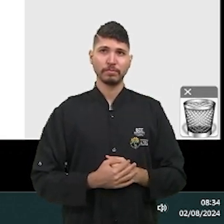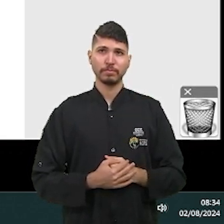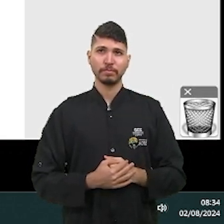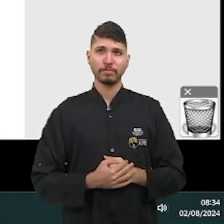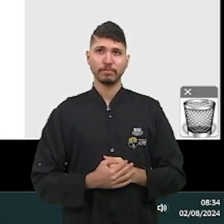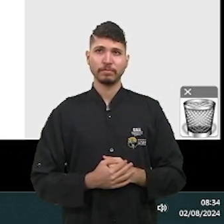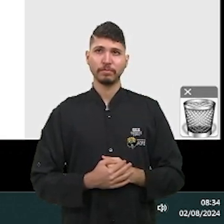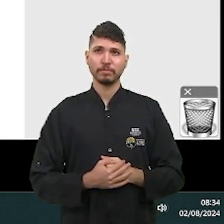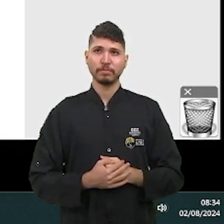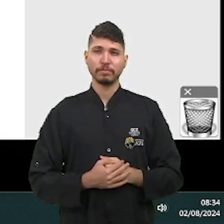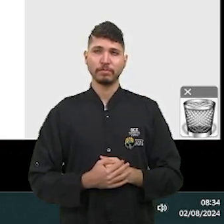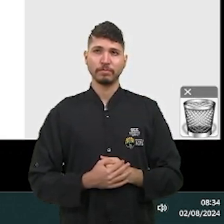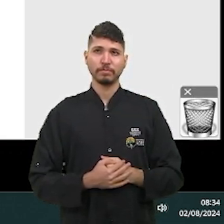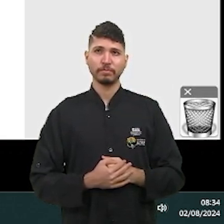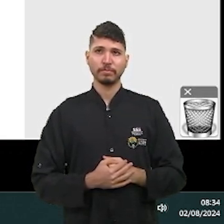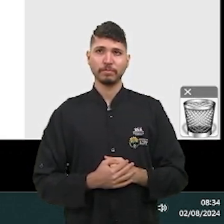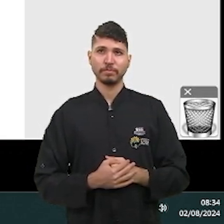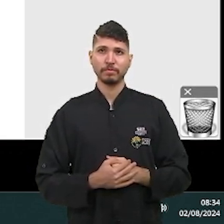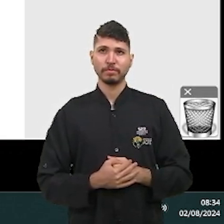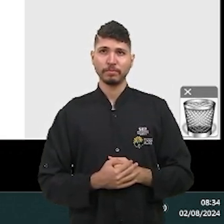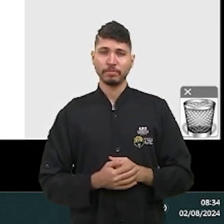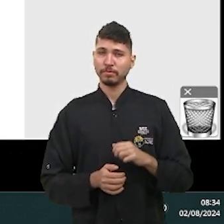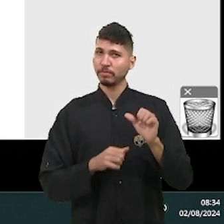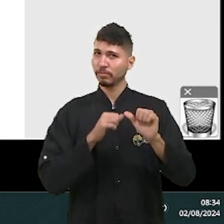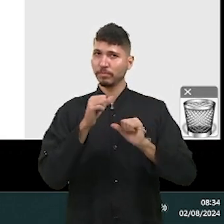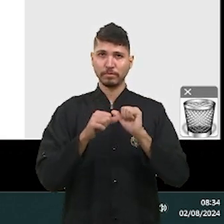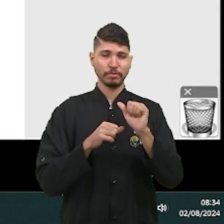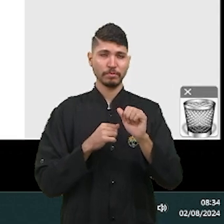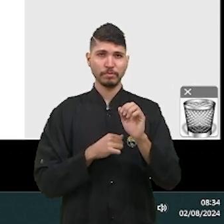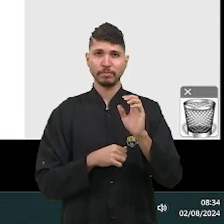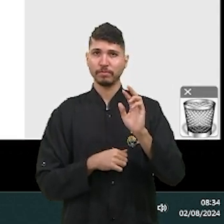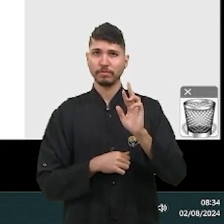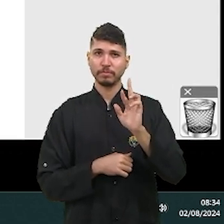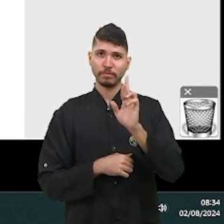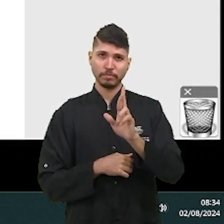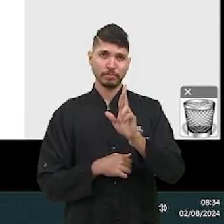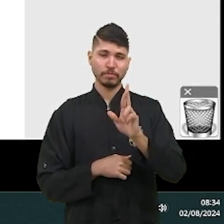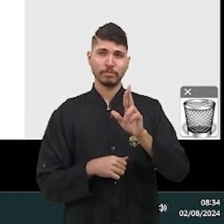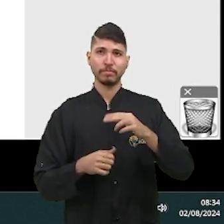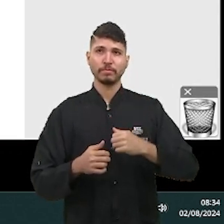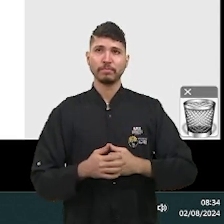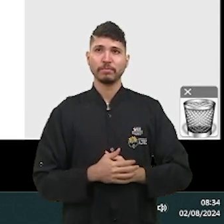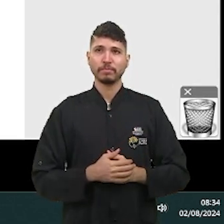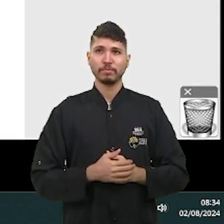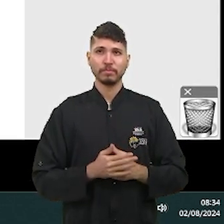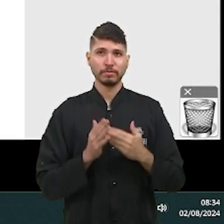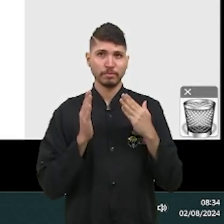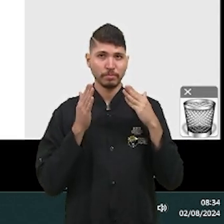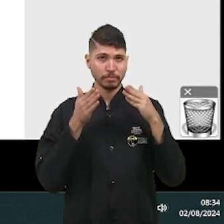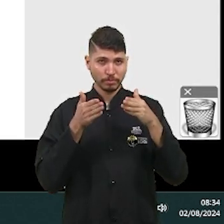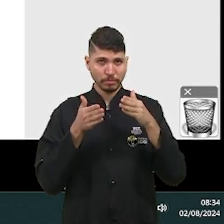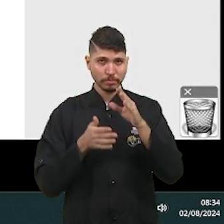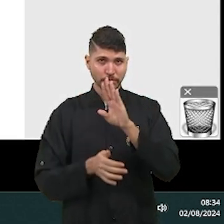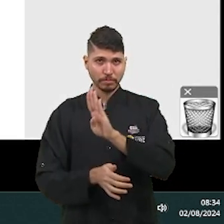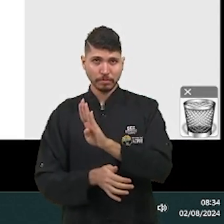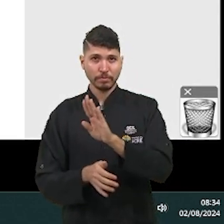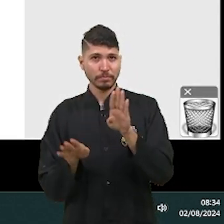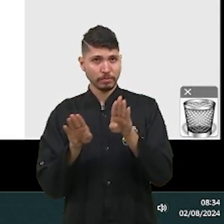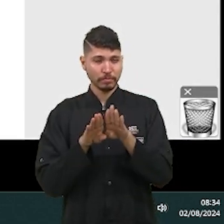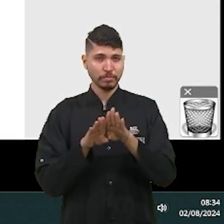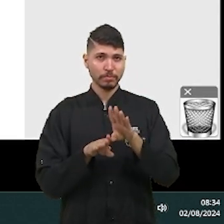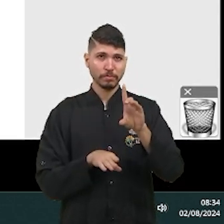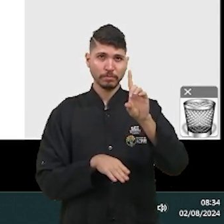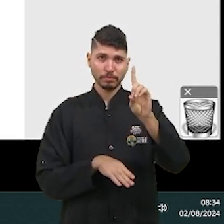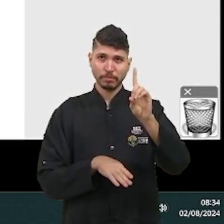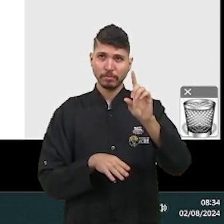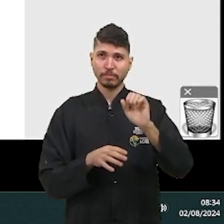D novamente não mude o raio e concentro em b e também em B você